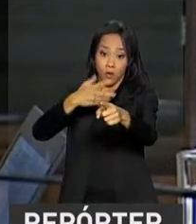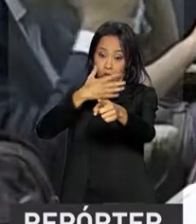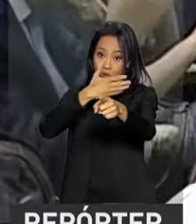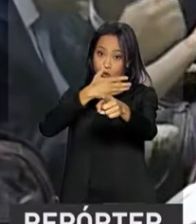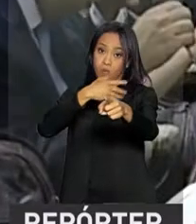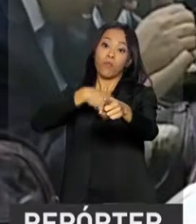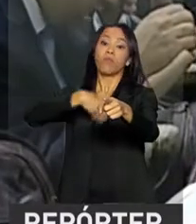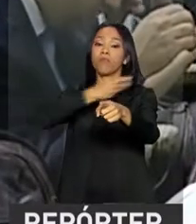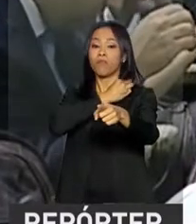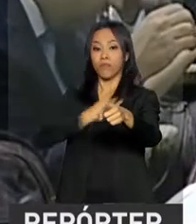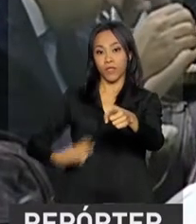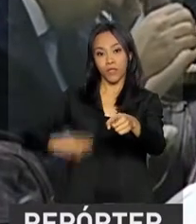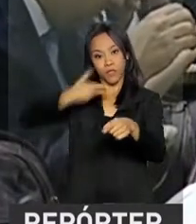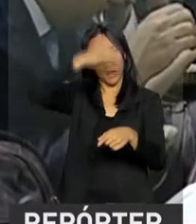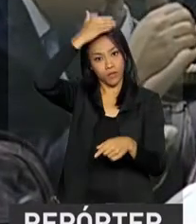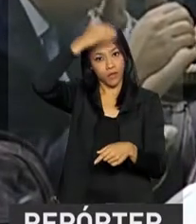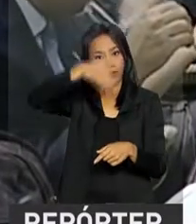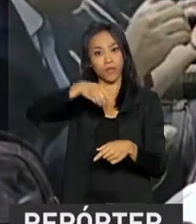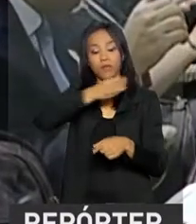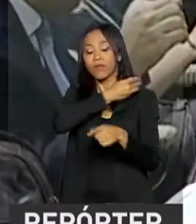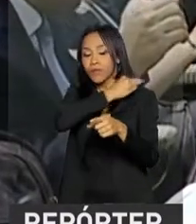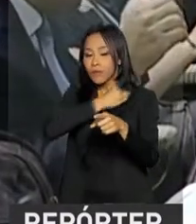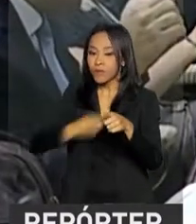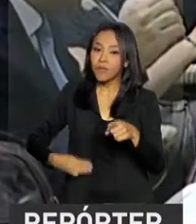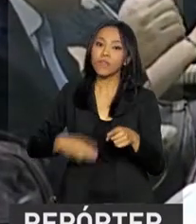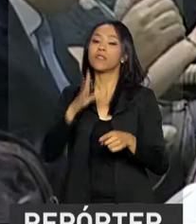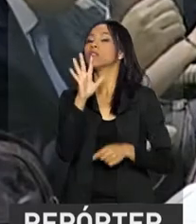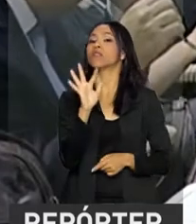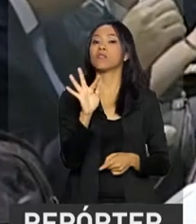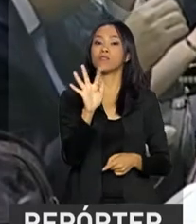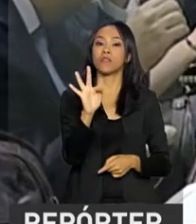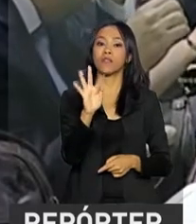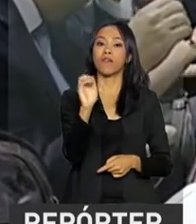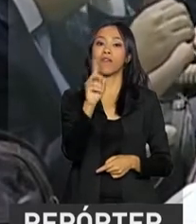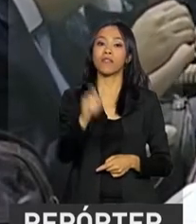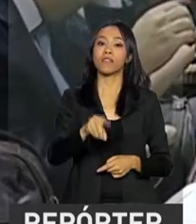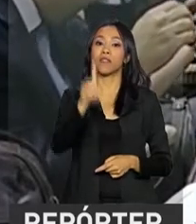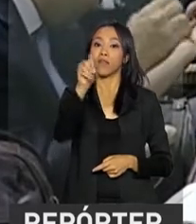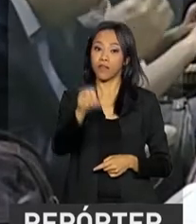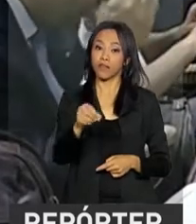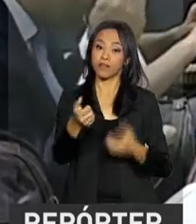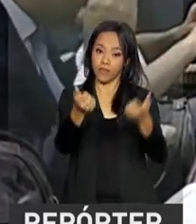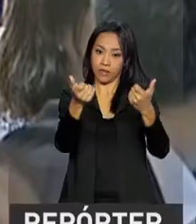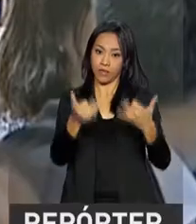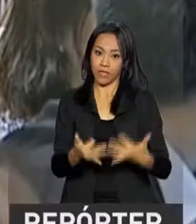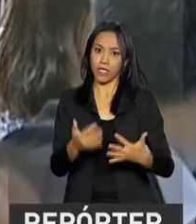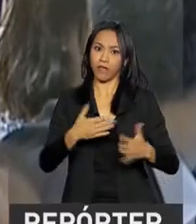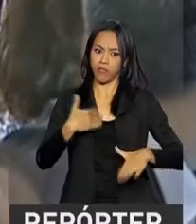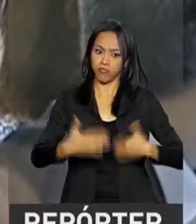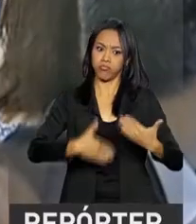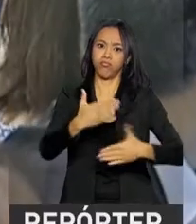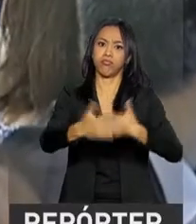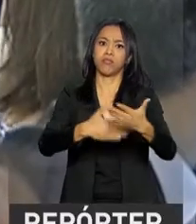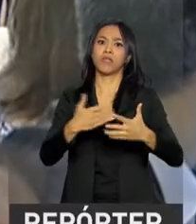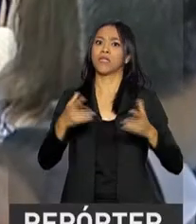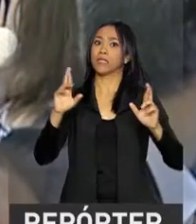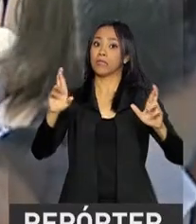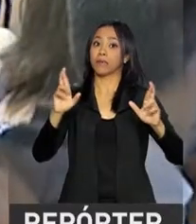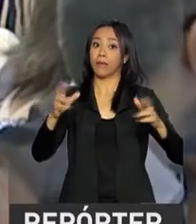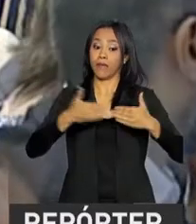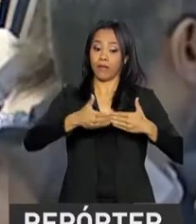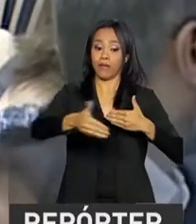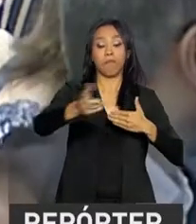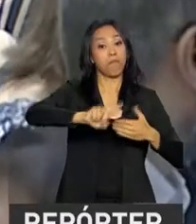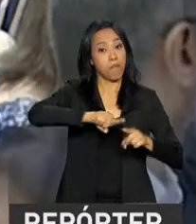disse que o investimento acelerou no último trimestre de 2007 e que a perspectiva é de